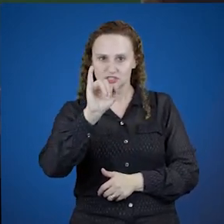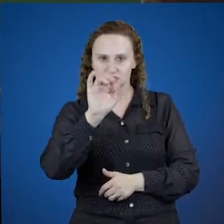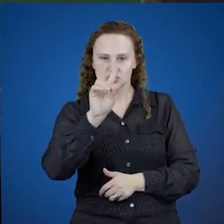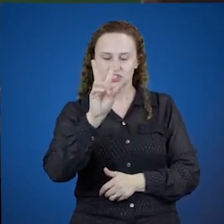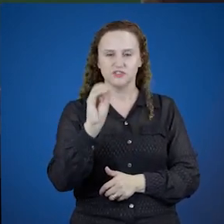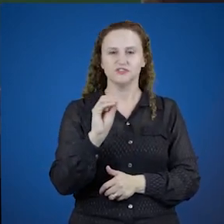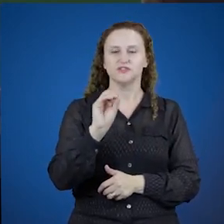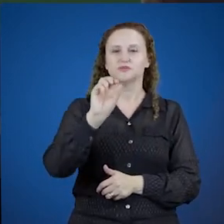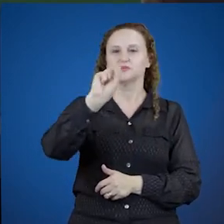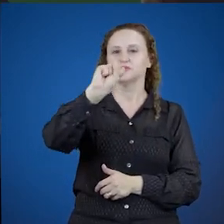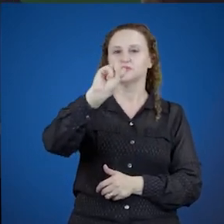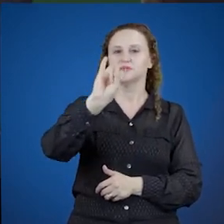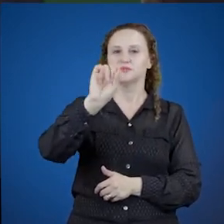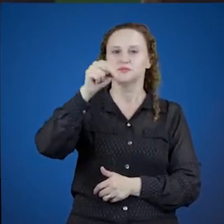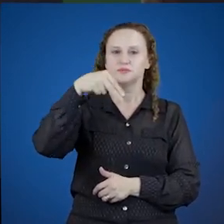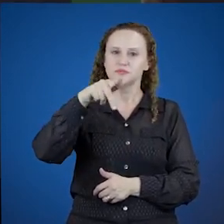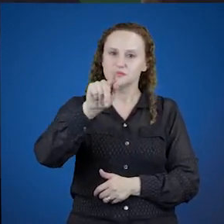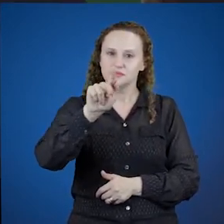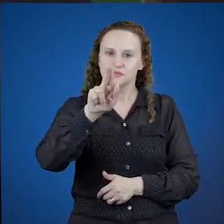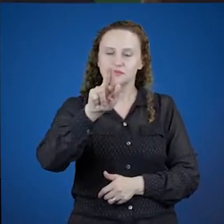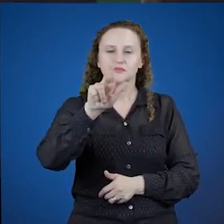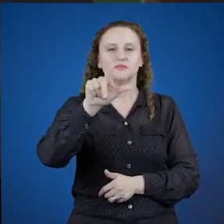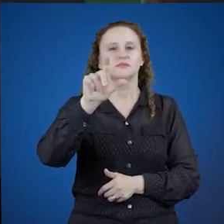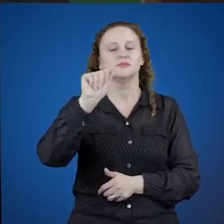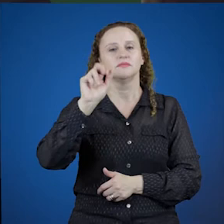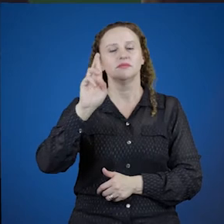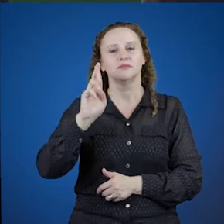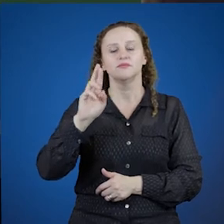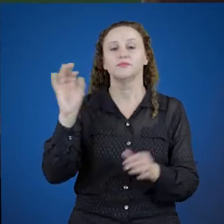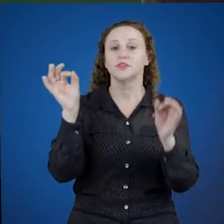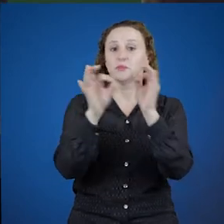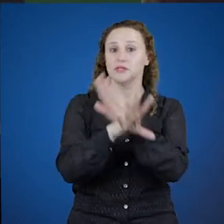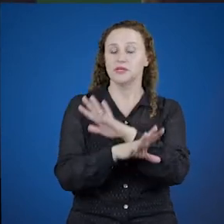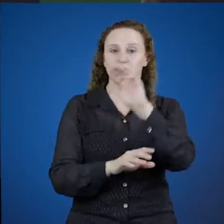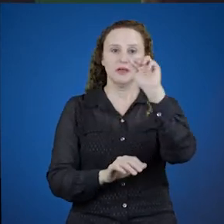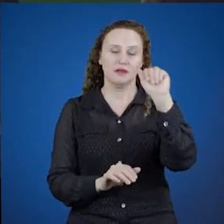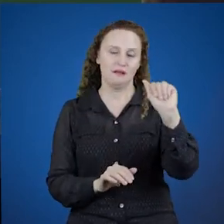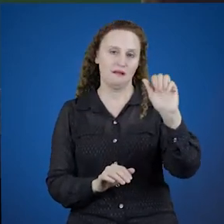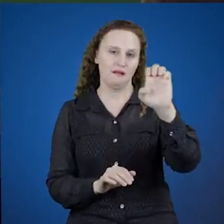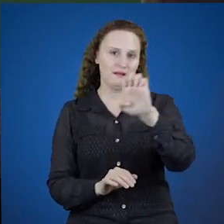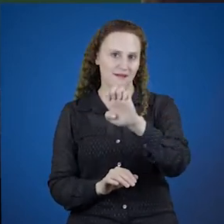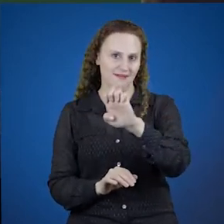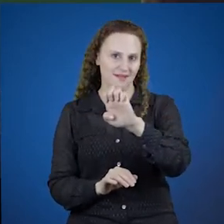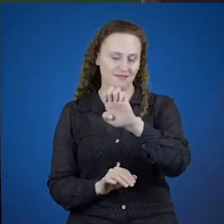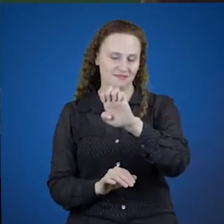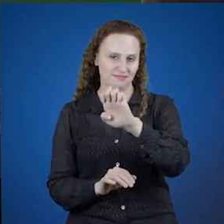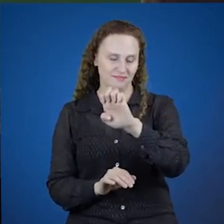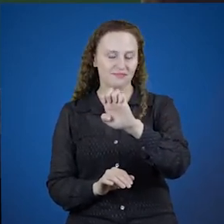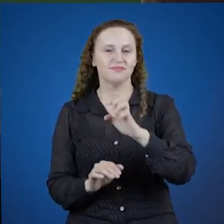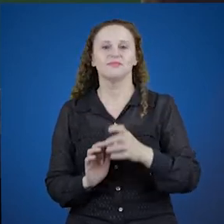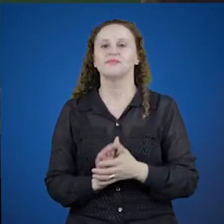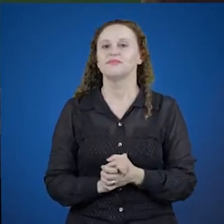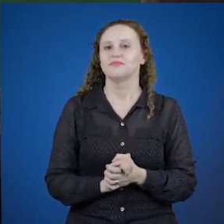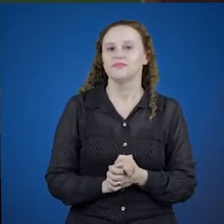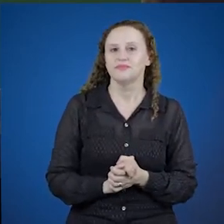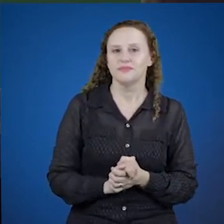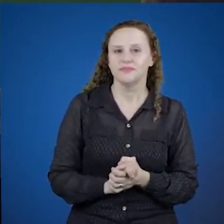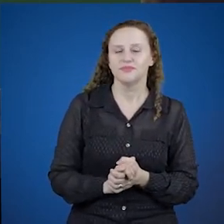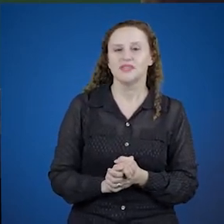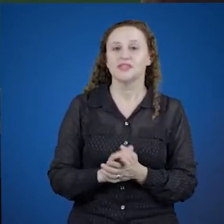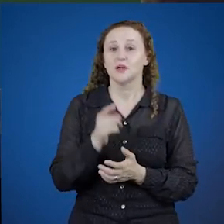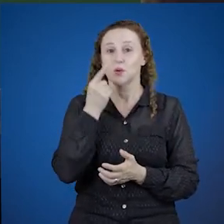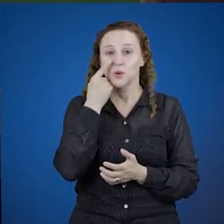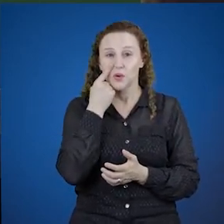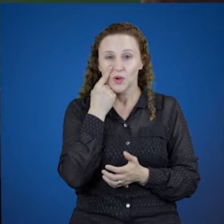terminado em ai portanto um genitivo da palavra Stella então